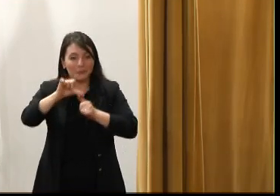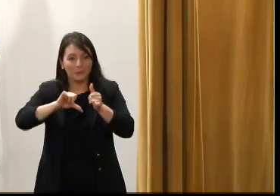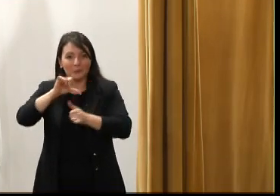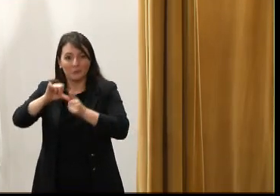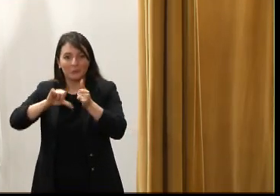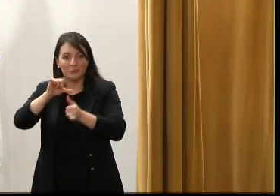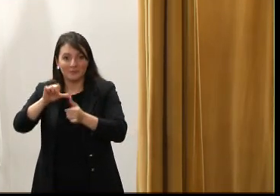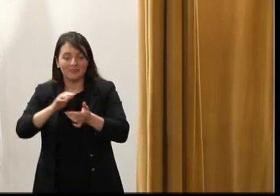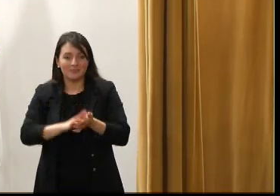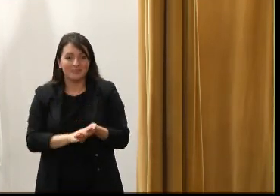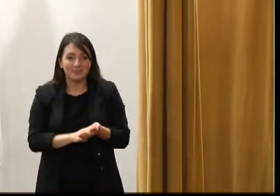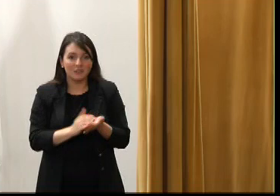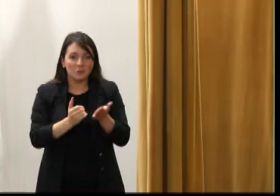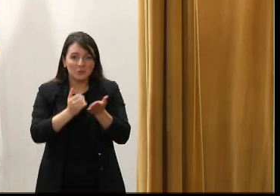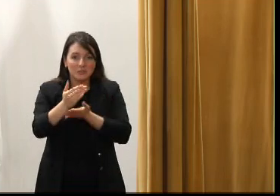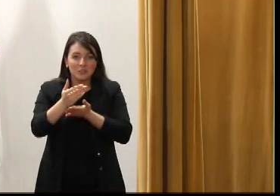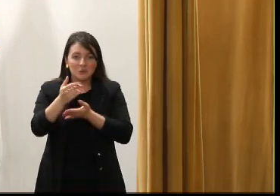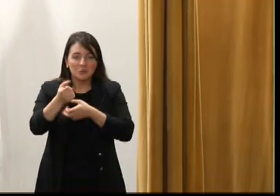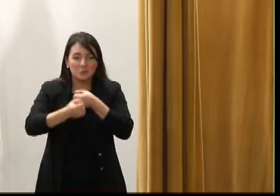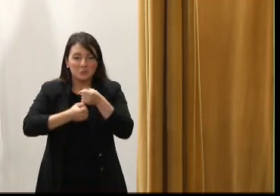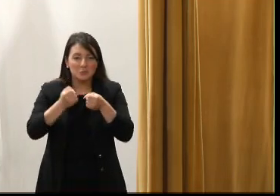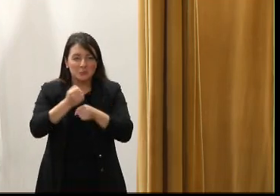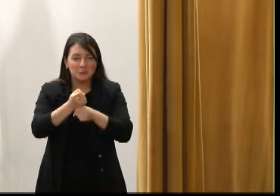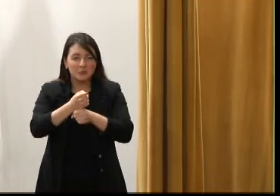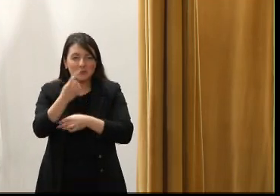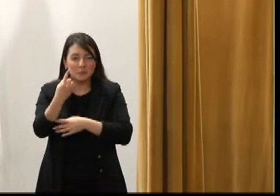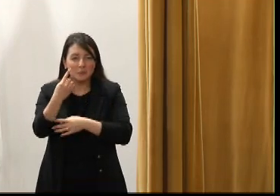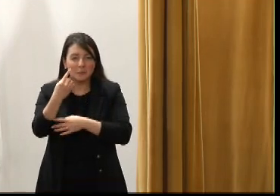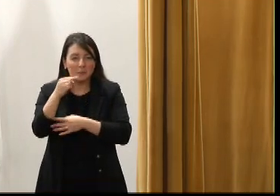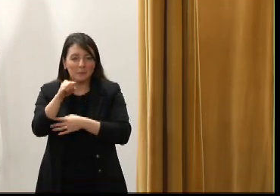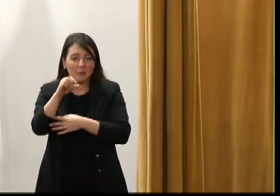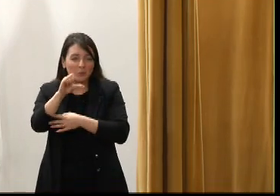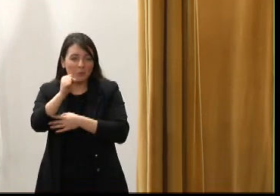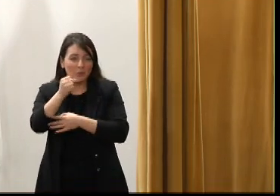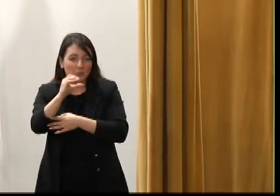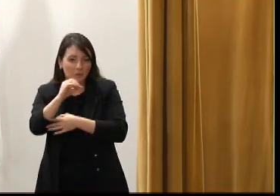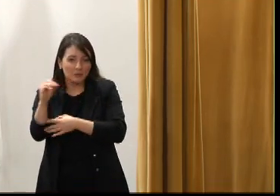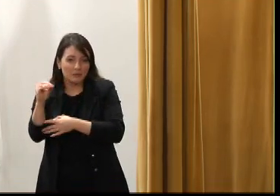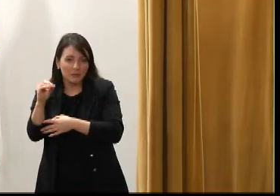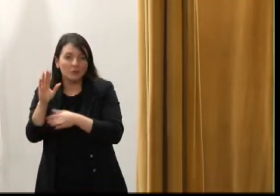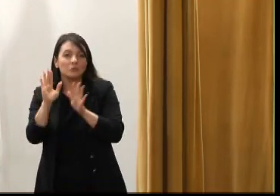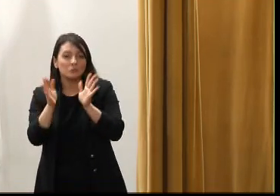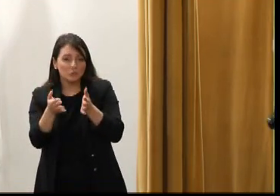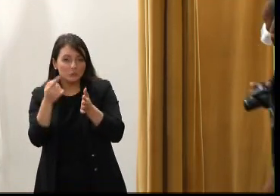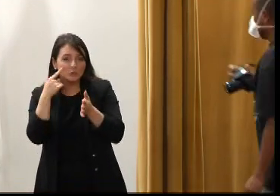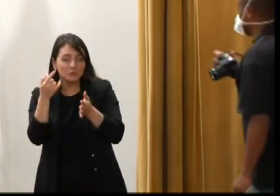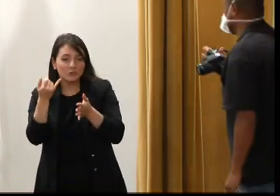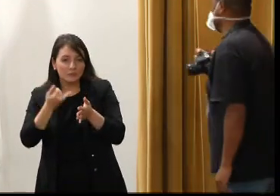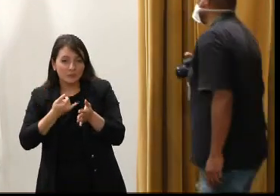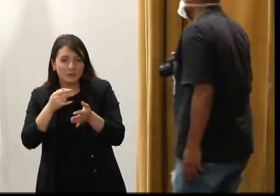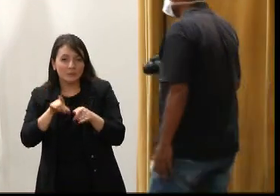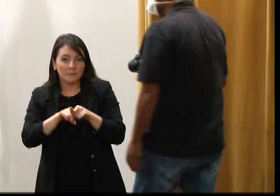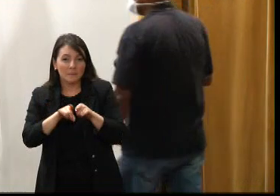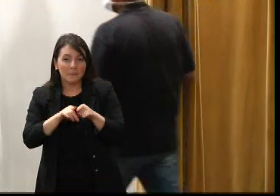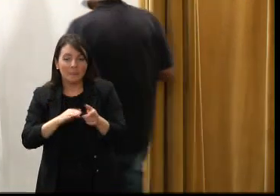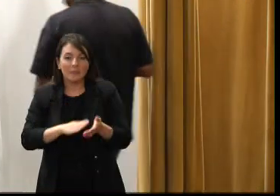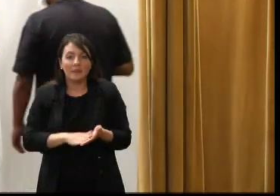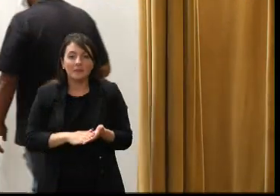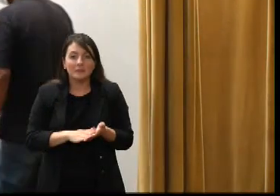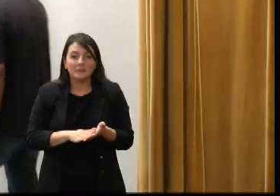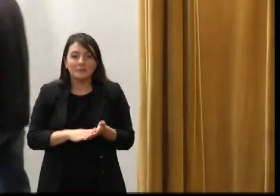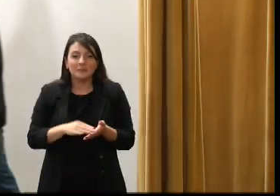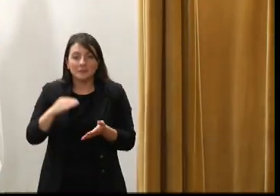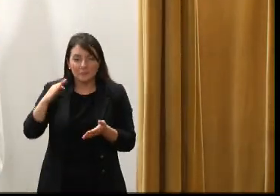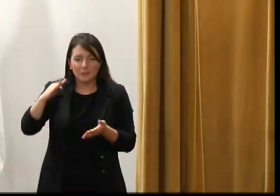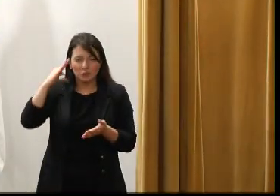1800, eu tive o mínimo de Dalton. Vocês devem ter ouvido falar que o general Inverno derrotou Napoleão quando ele